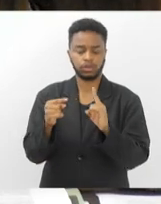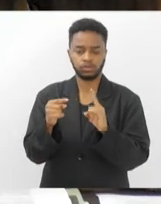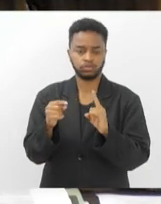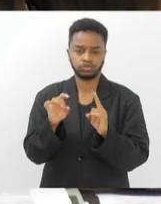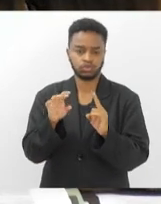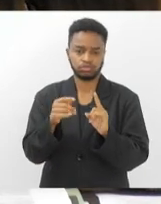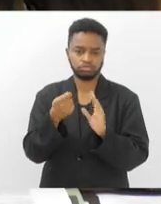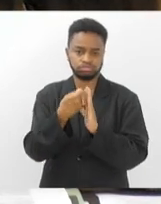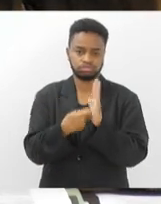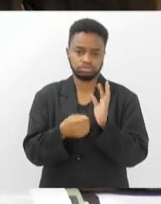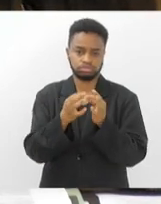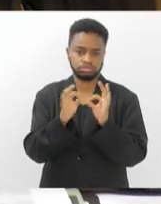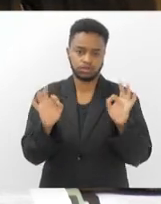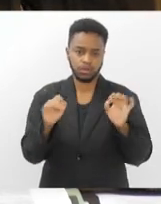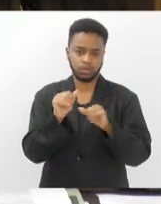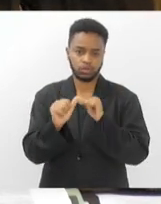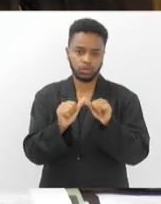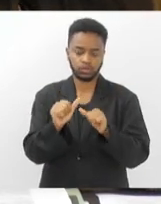Não é isso?